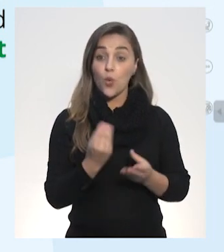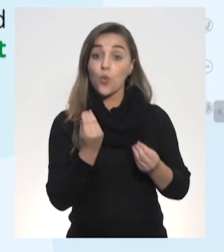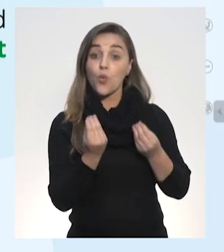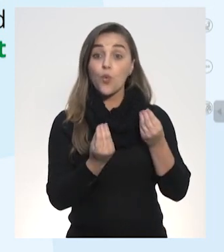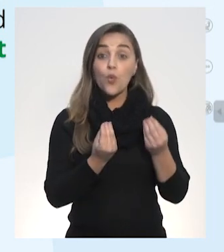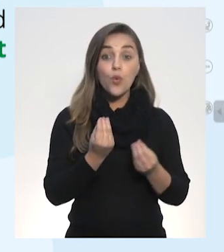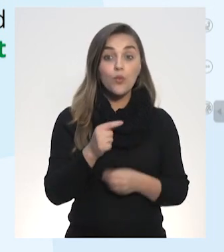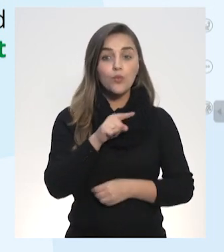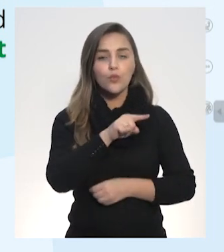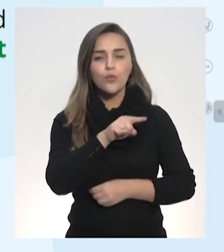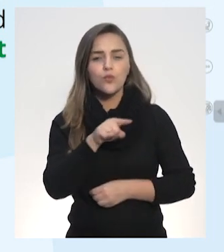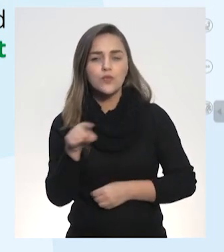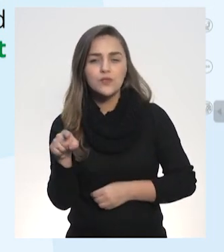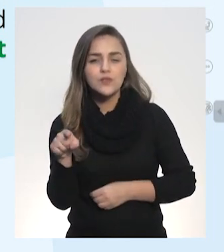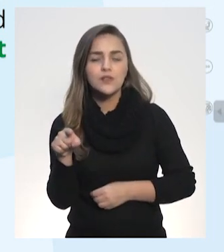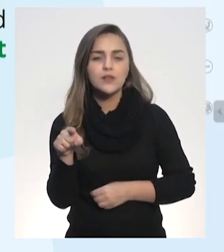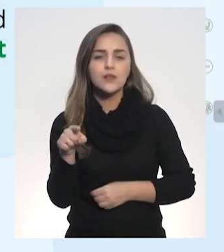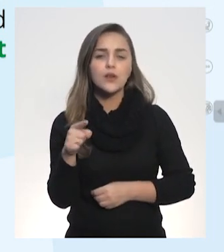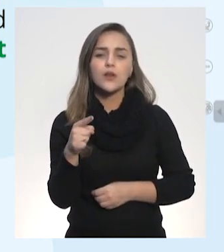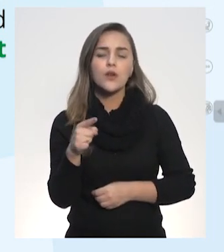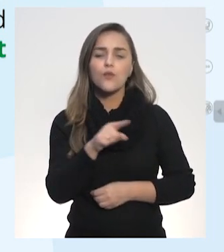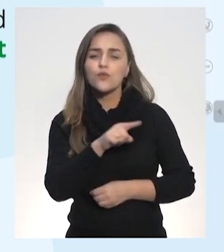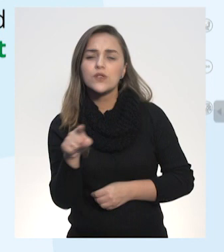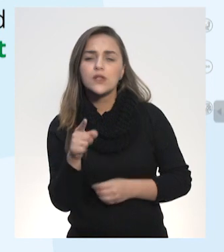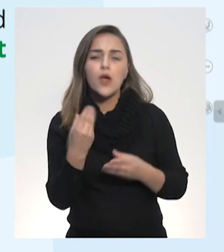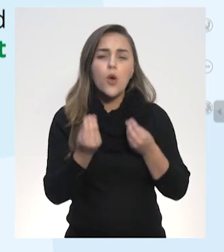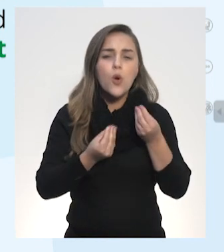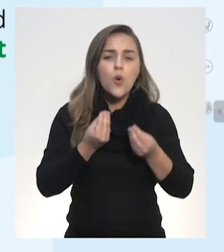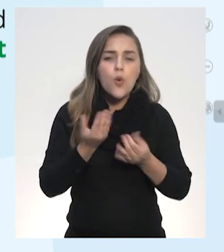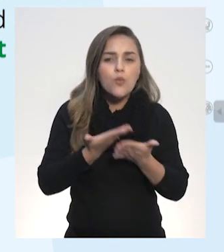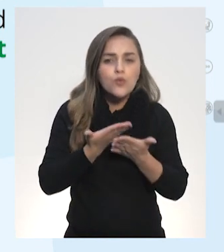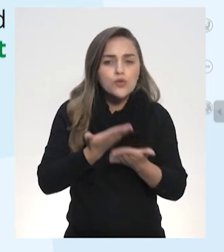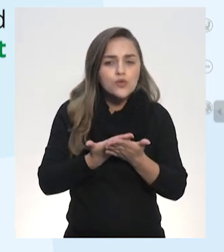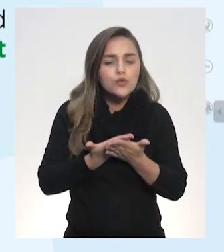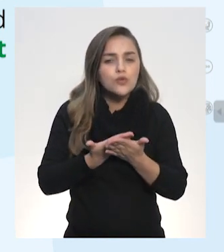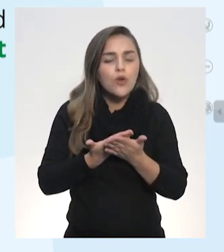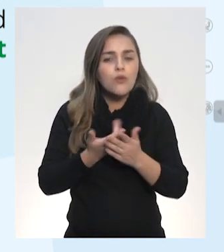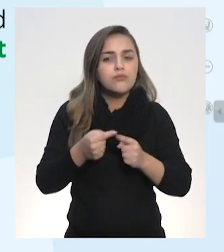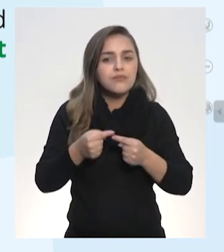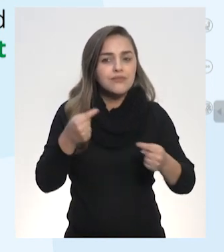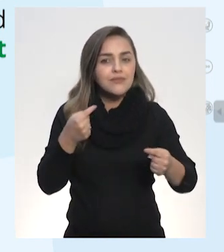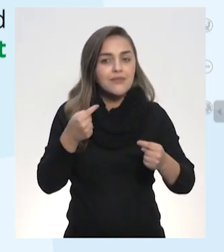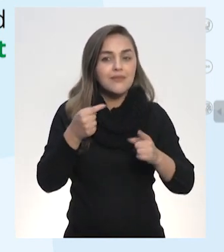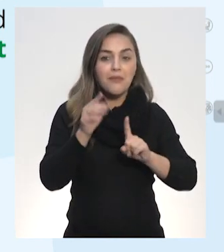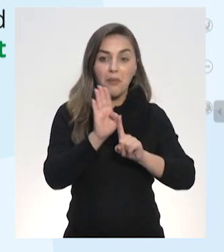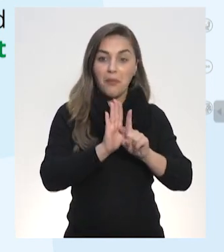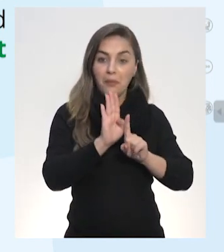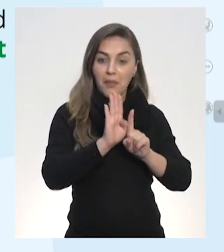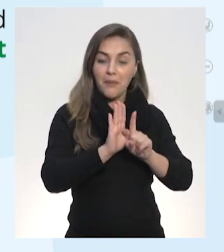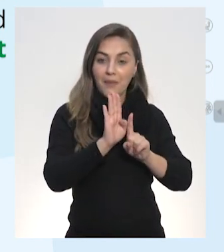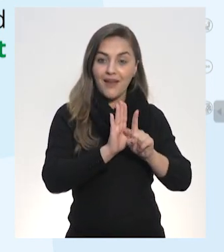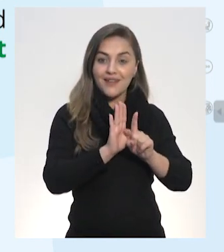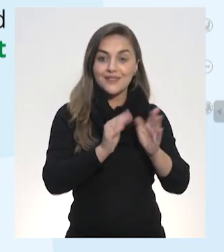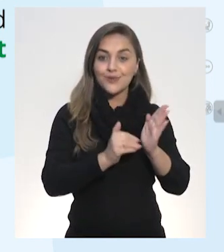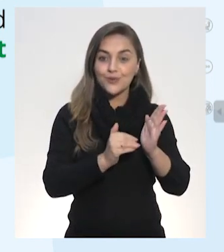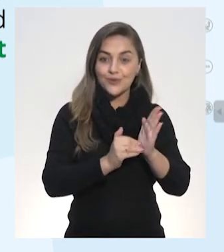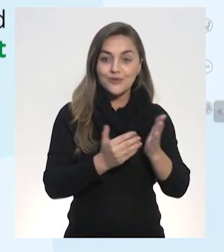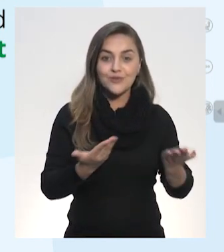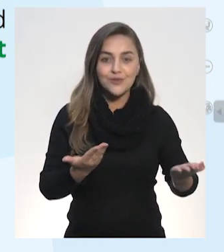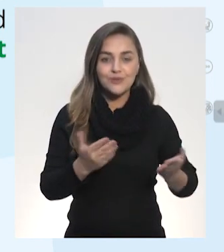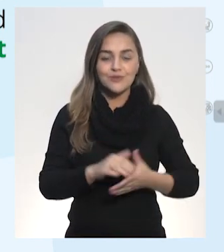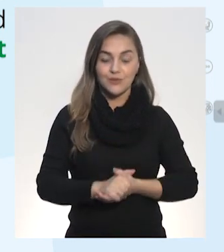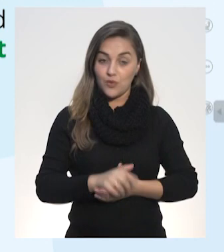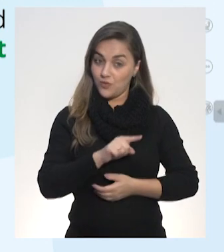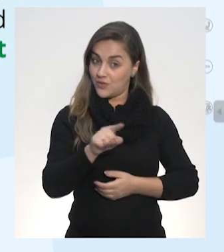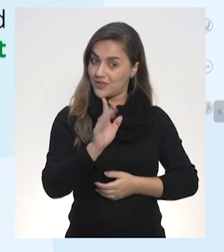Como você estudou no último bimestre, então você jogou aqui para o aluno. Ó, você já estudou isso. A gente